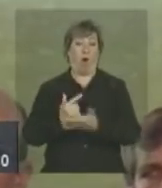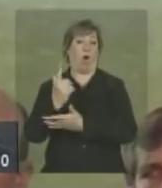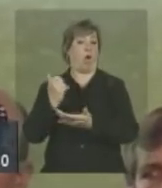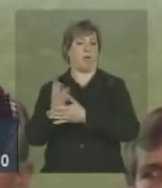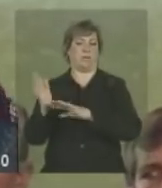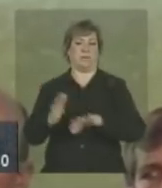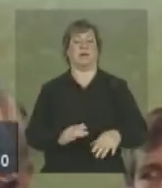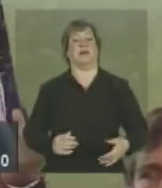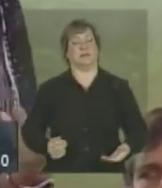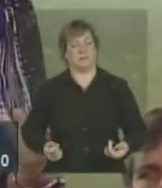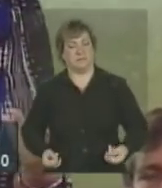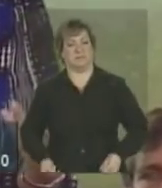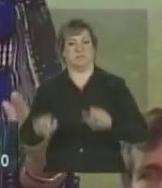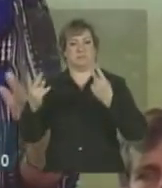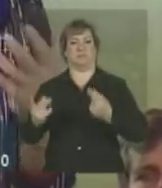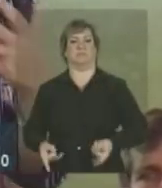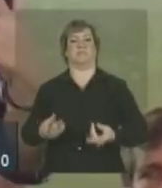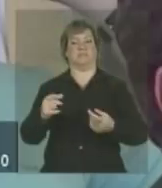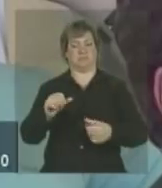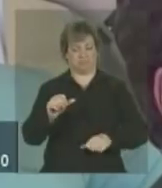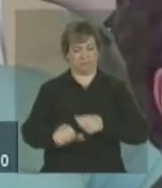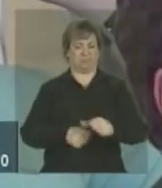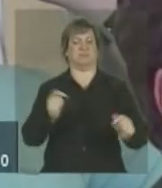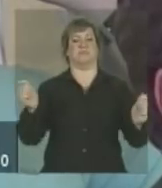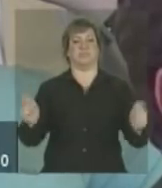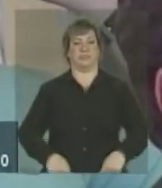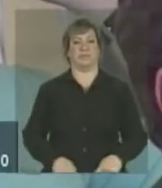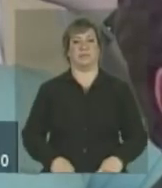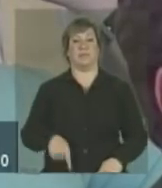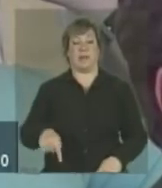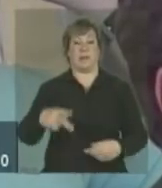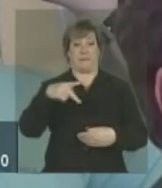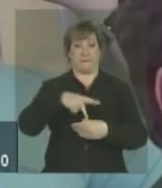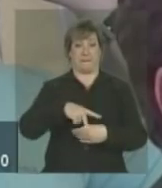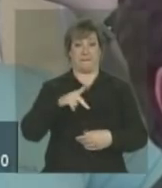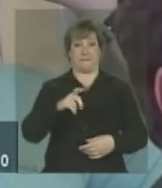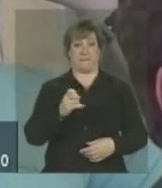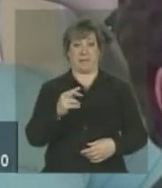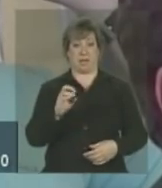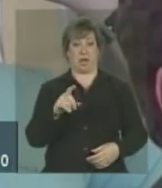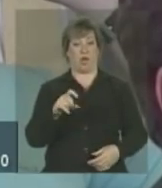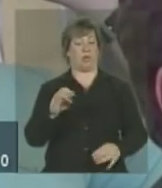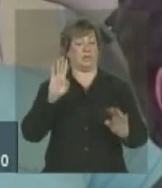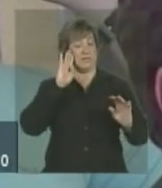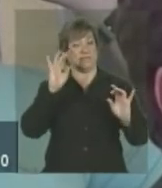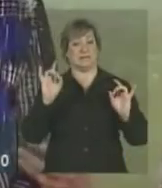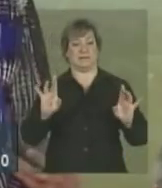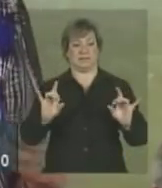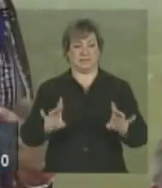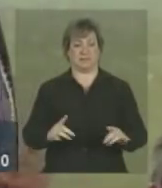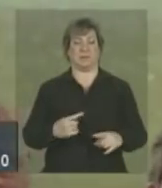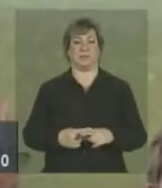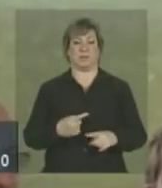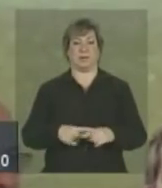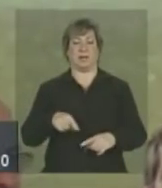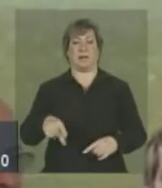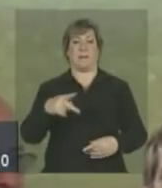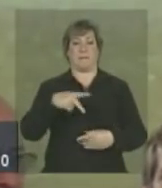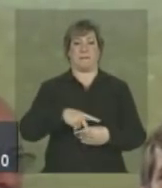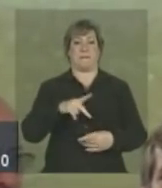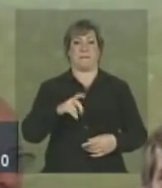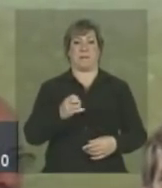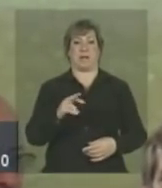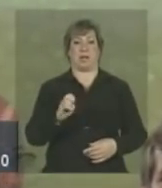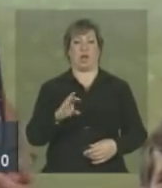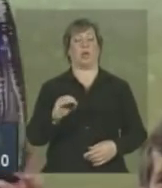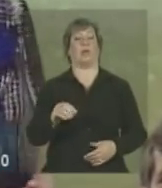O petróleo é essencial porque o petróleo é ainda, e parece que por algumas